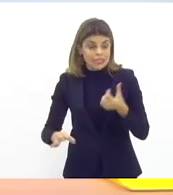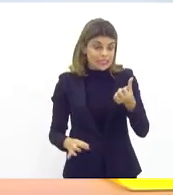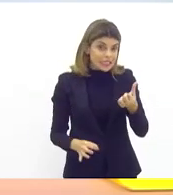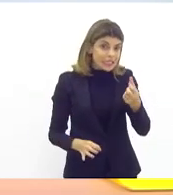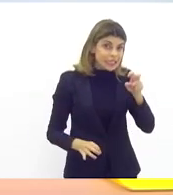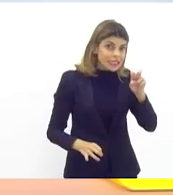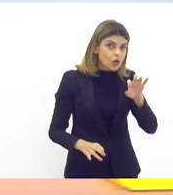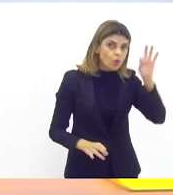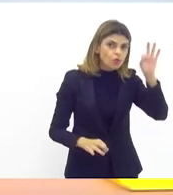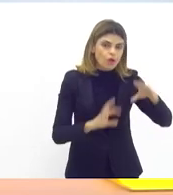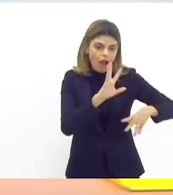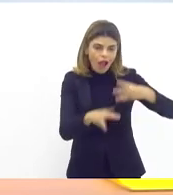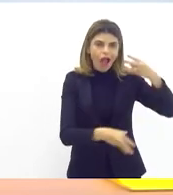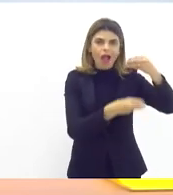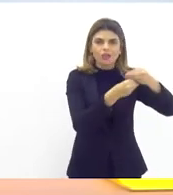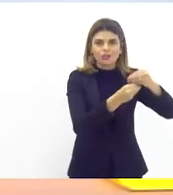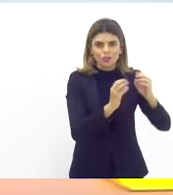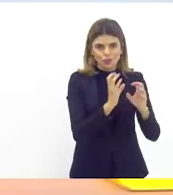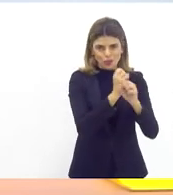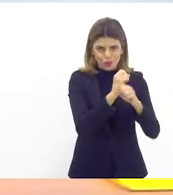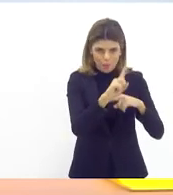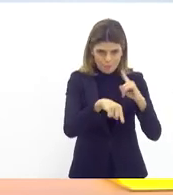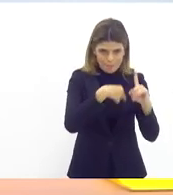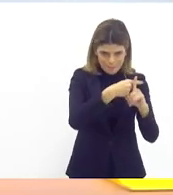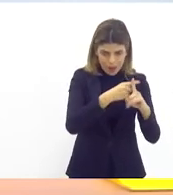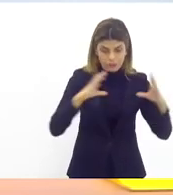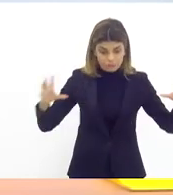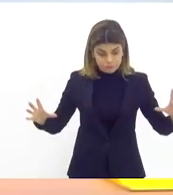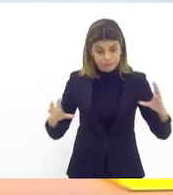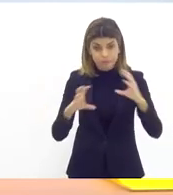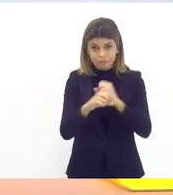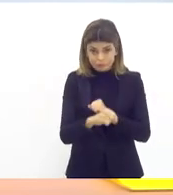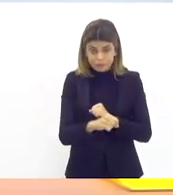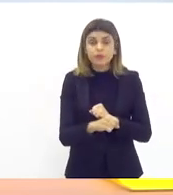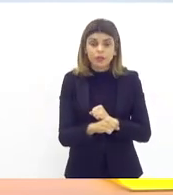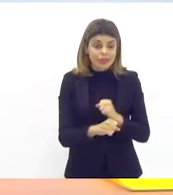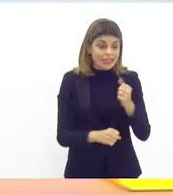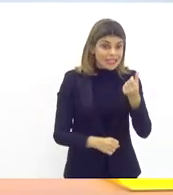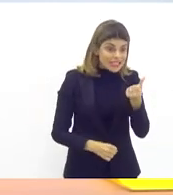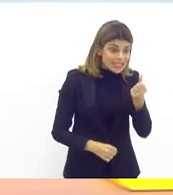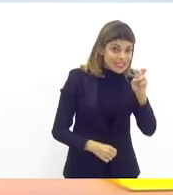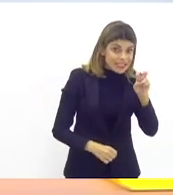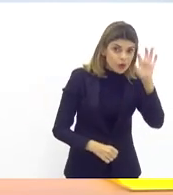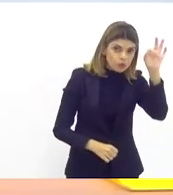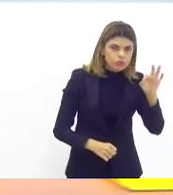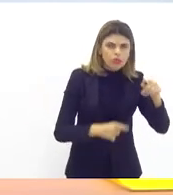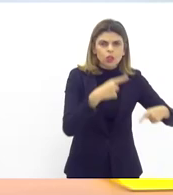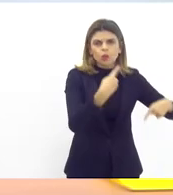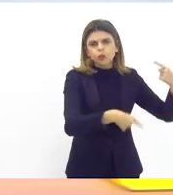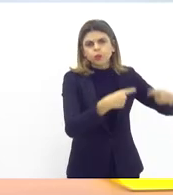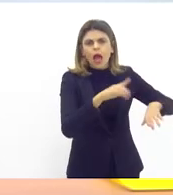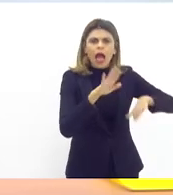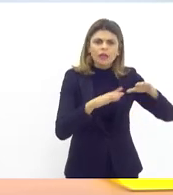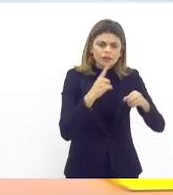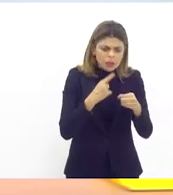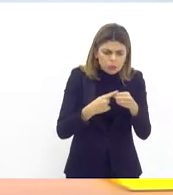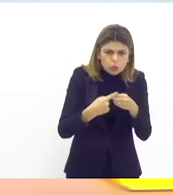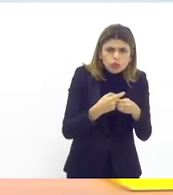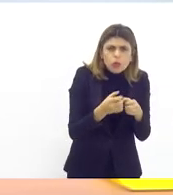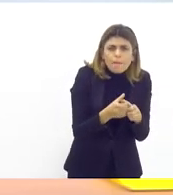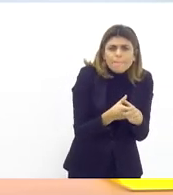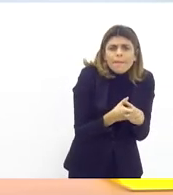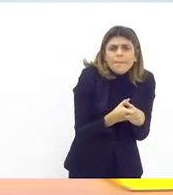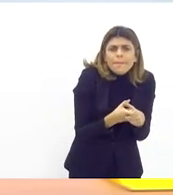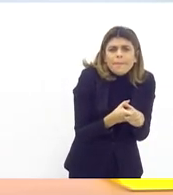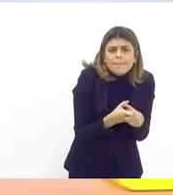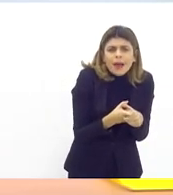proporcionalmente ao valor adicionado. Esse 65% acaba criando muitas distorções. Muitas vezes, um município pequeno, com uma grande